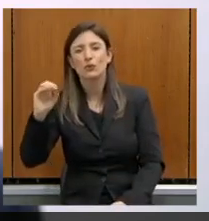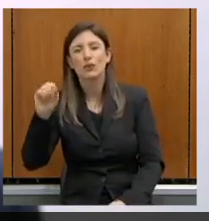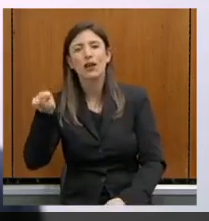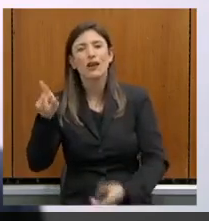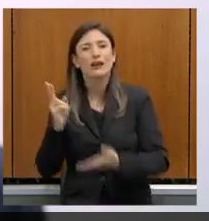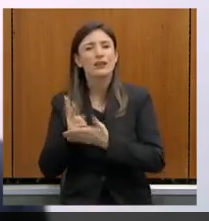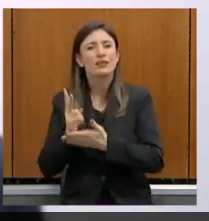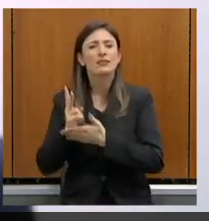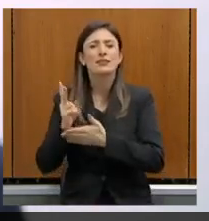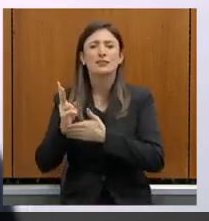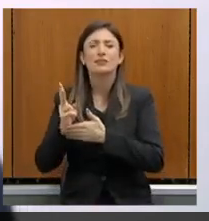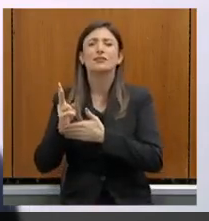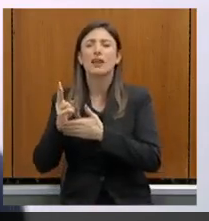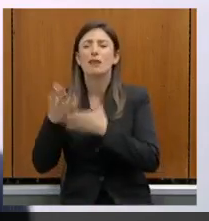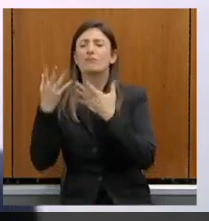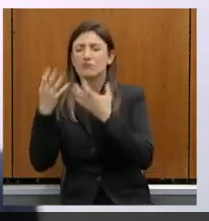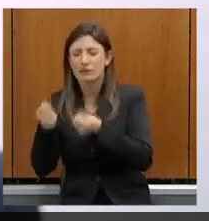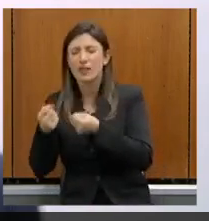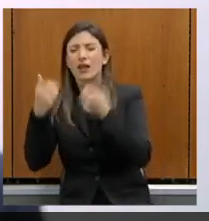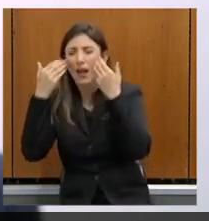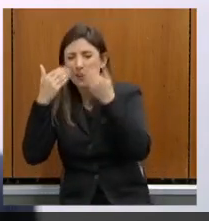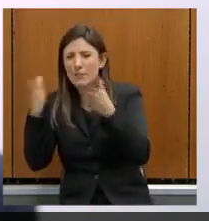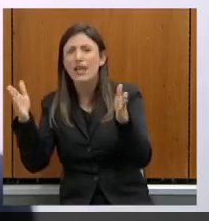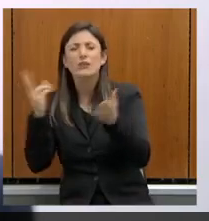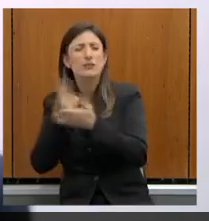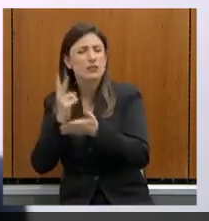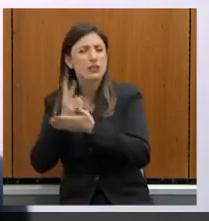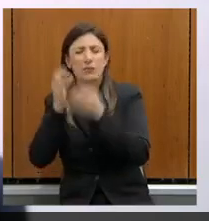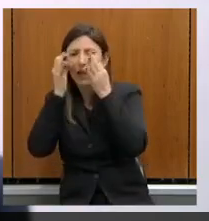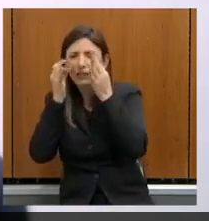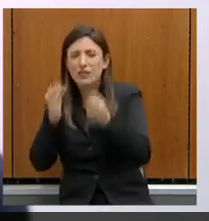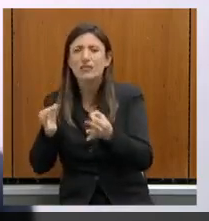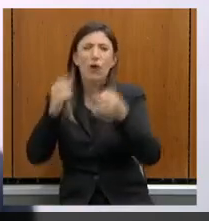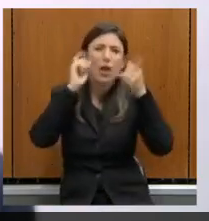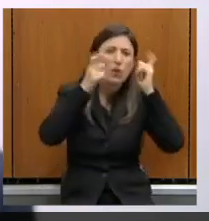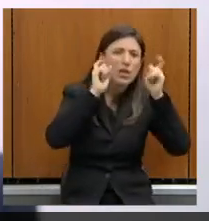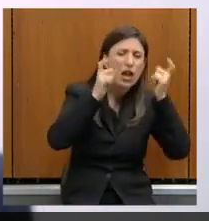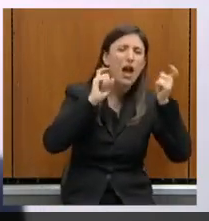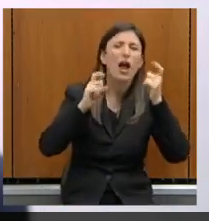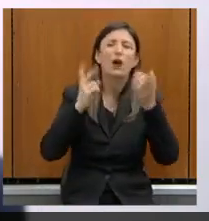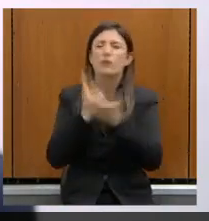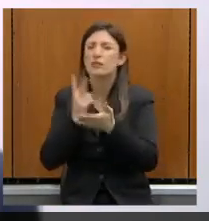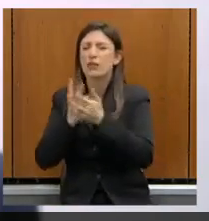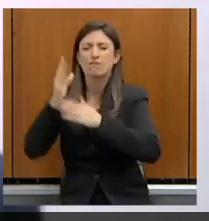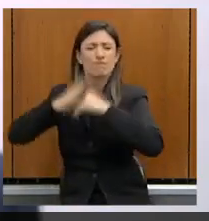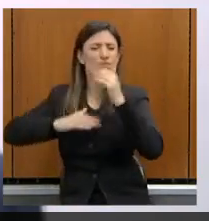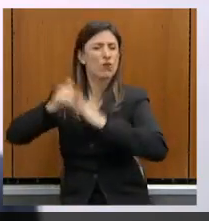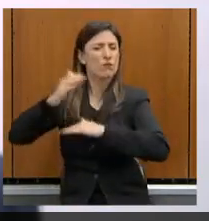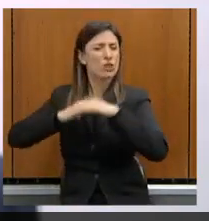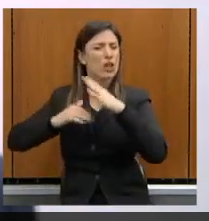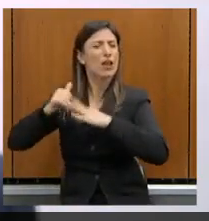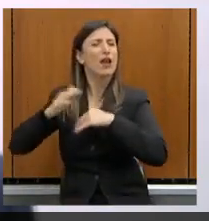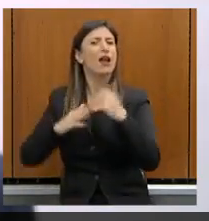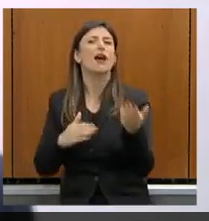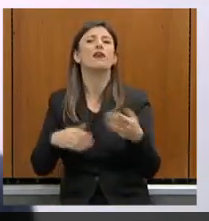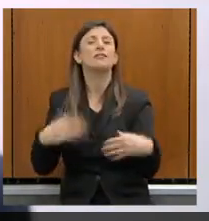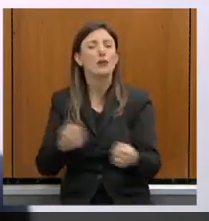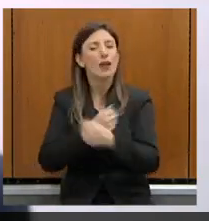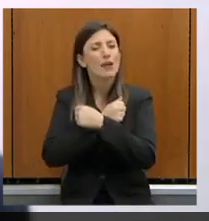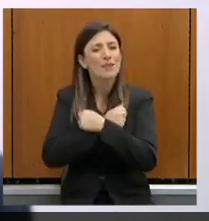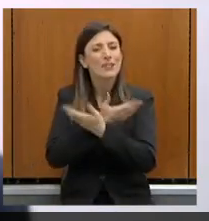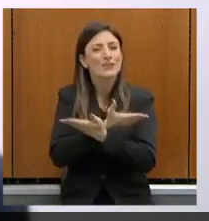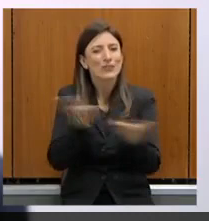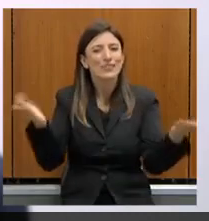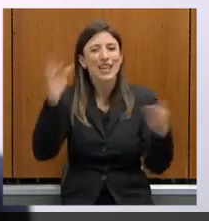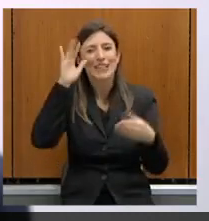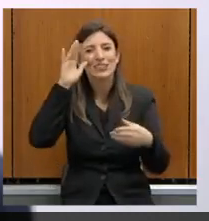as nossas reuniões de comissões muito sérias e com bastante profissionalismo e deixar um abraço também aí para todos os telespectadores, Sr.